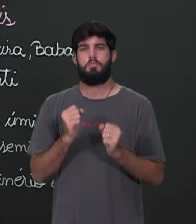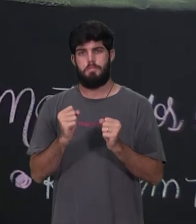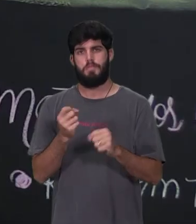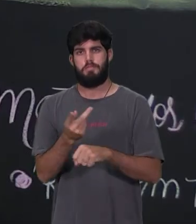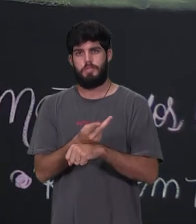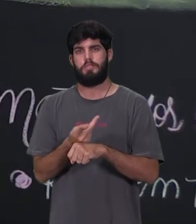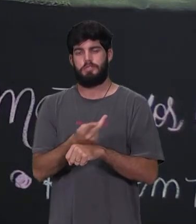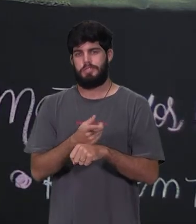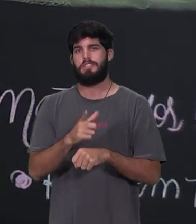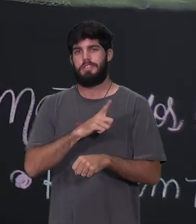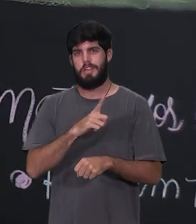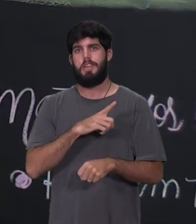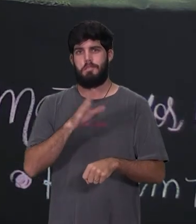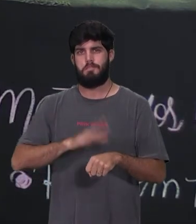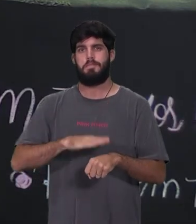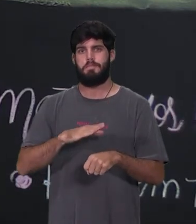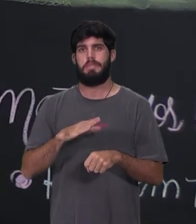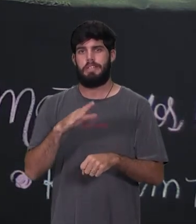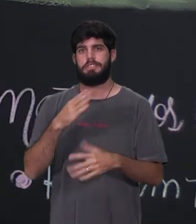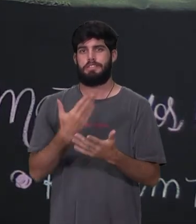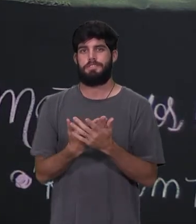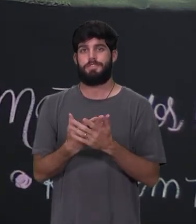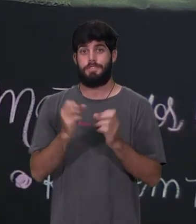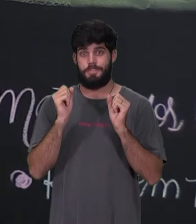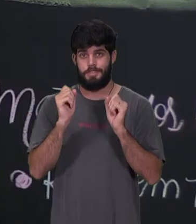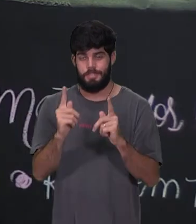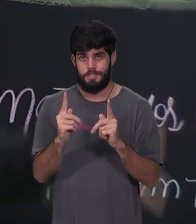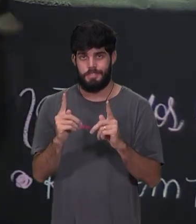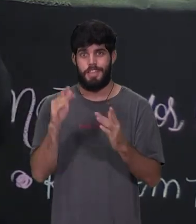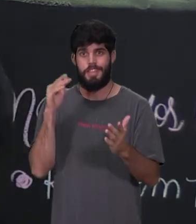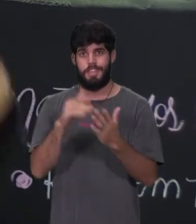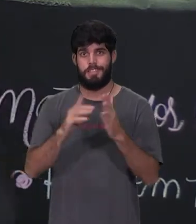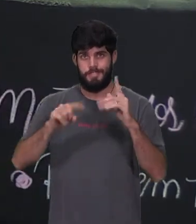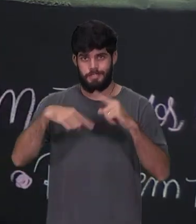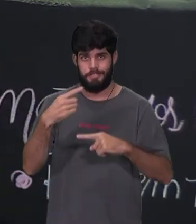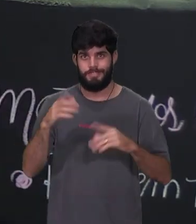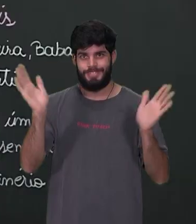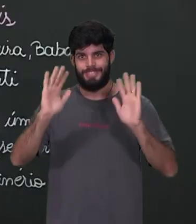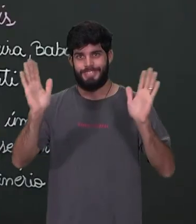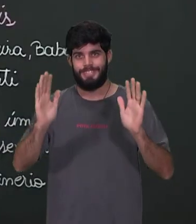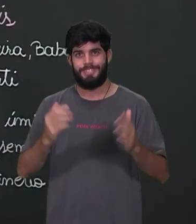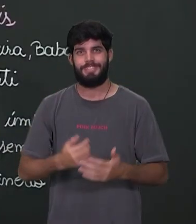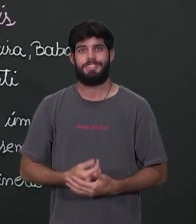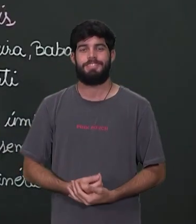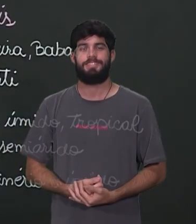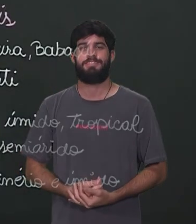procurar que tem mais aula de ecossistema brasileiro aqui, ok? Até a próxima. Tchauzinho!